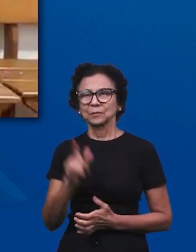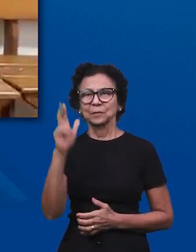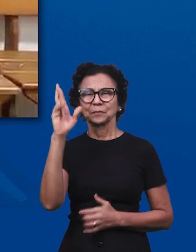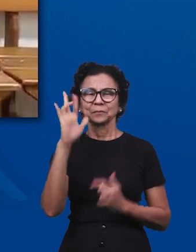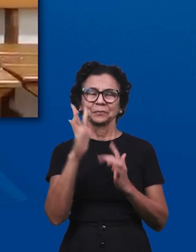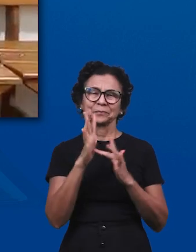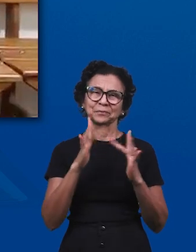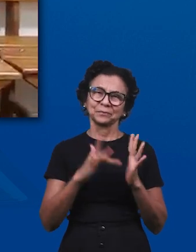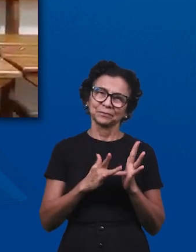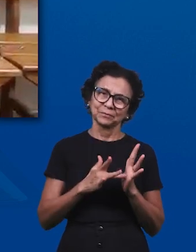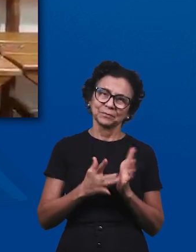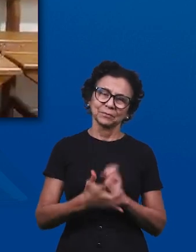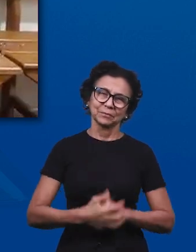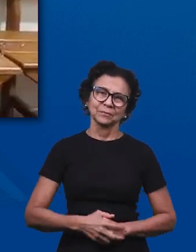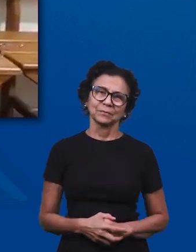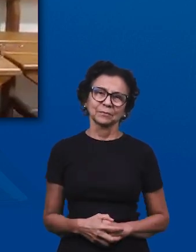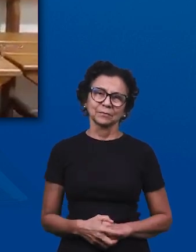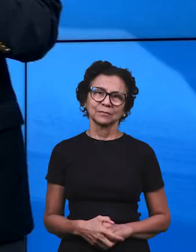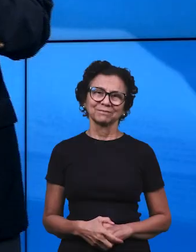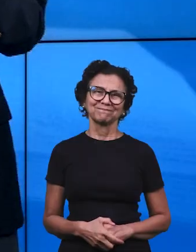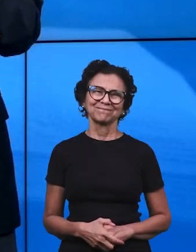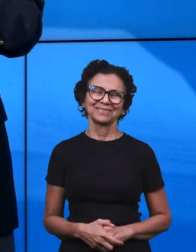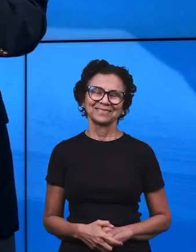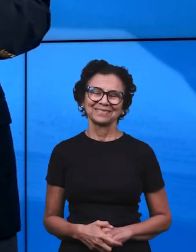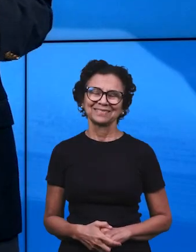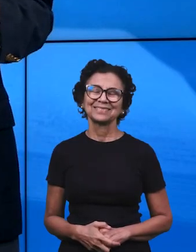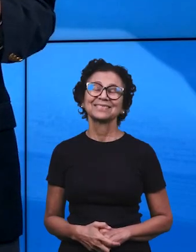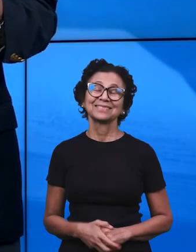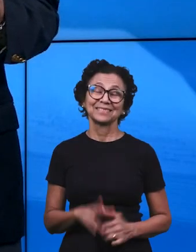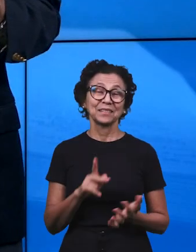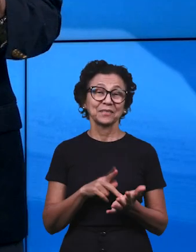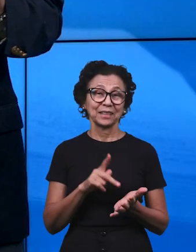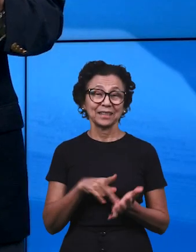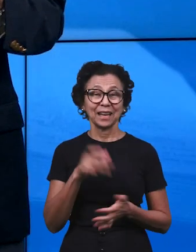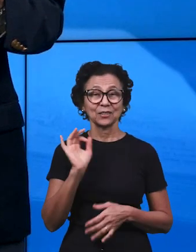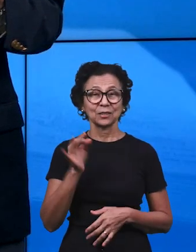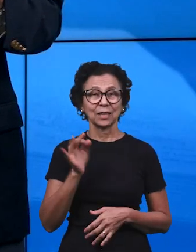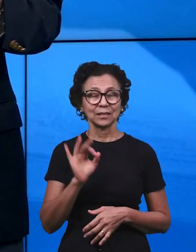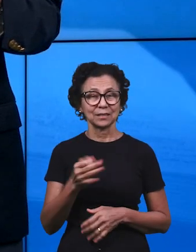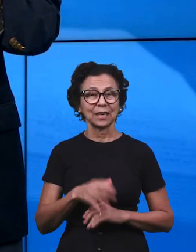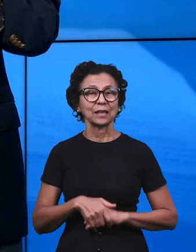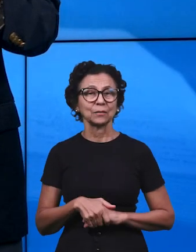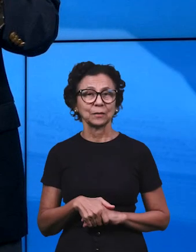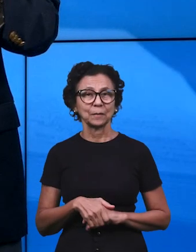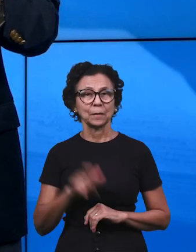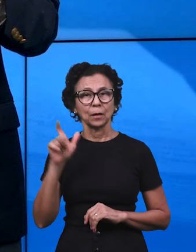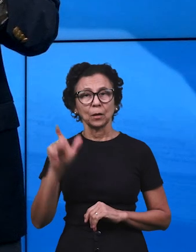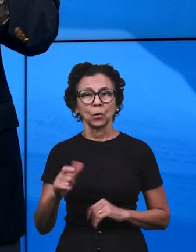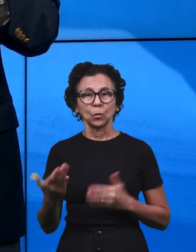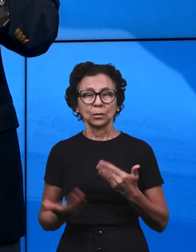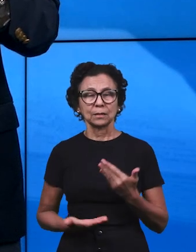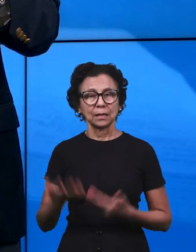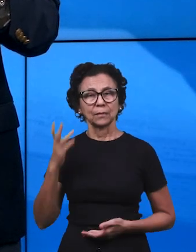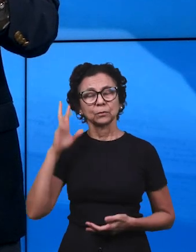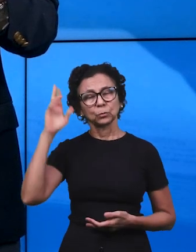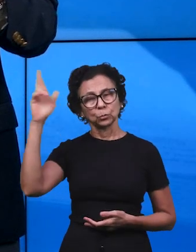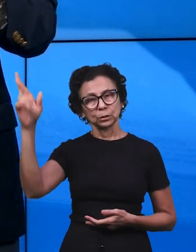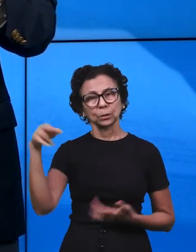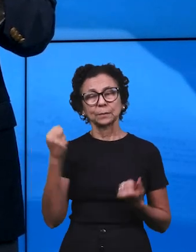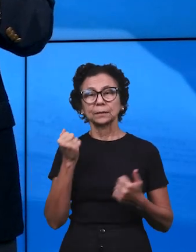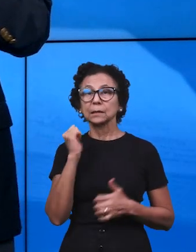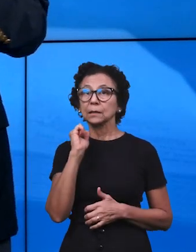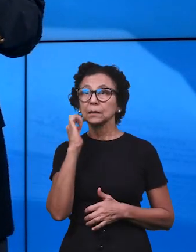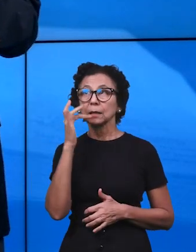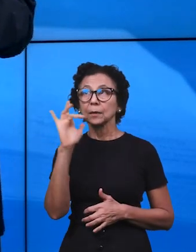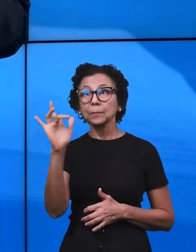A paz do Senhor Jesus! Muito bem, crianças, é isso mesmo que o servo do Senhor tem que fazer, né? Ele deve ter